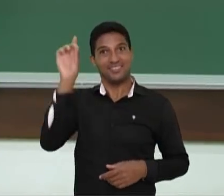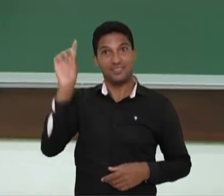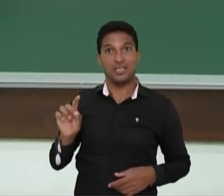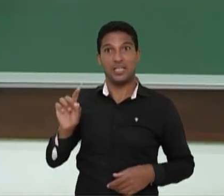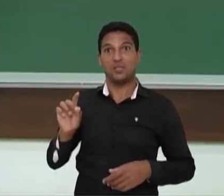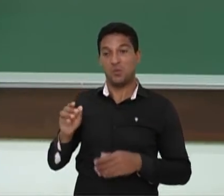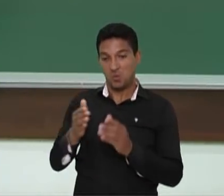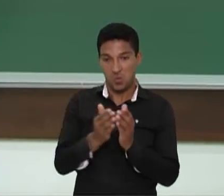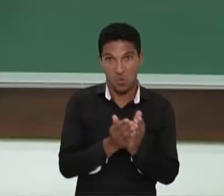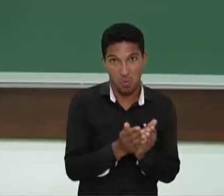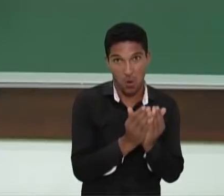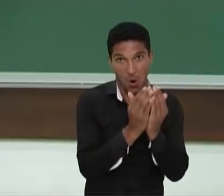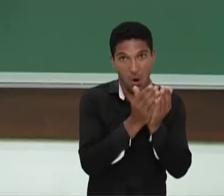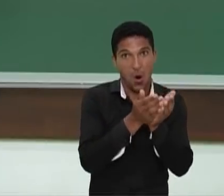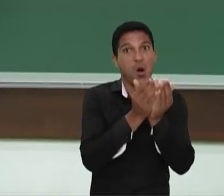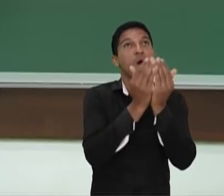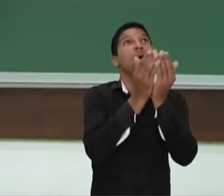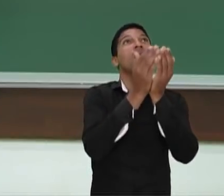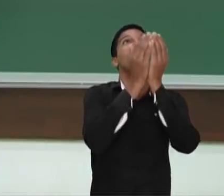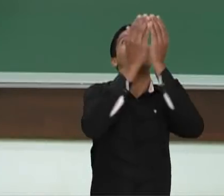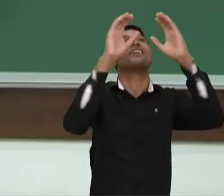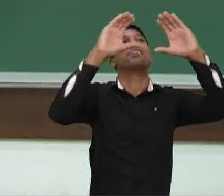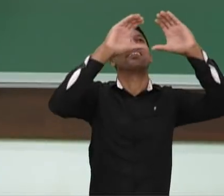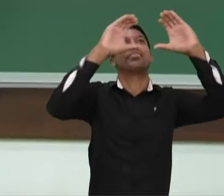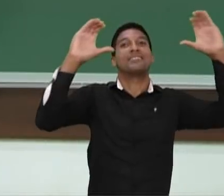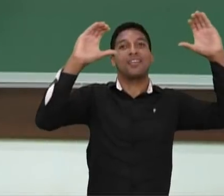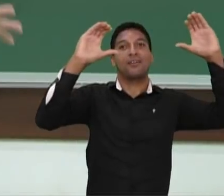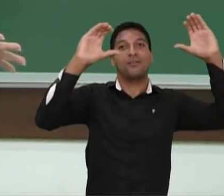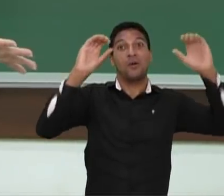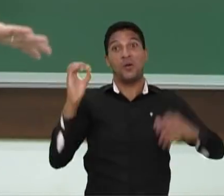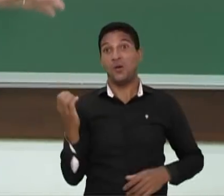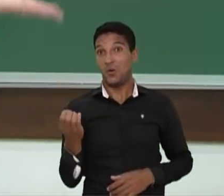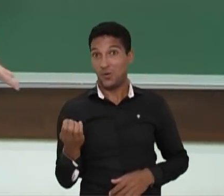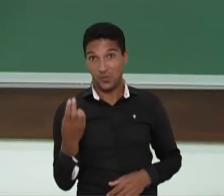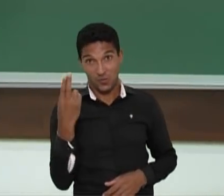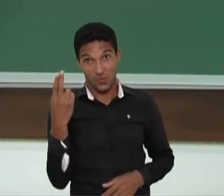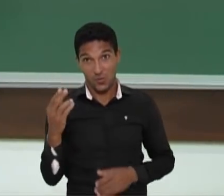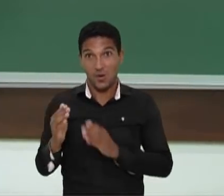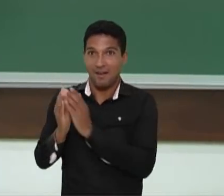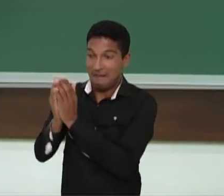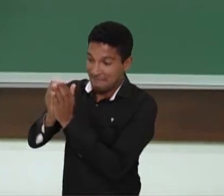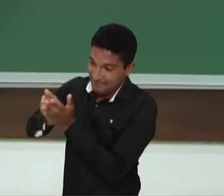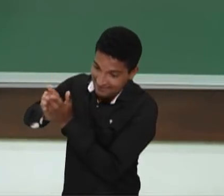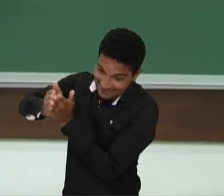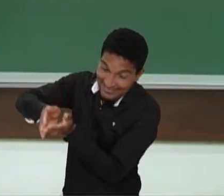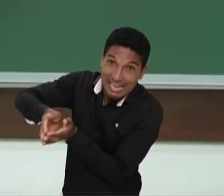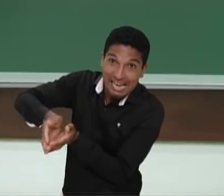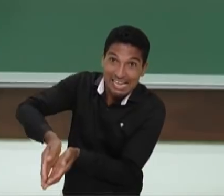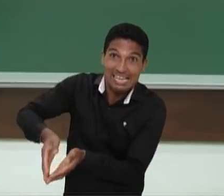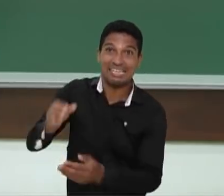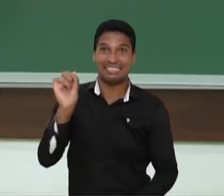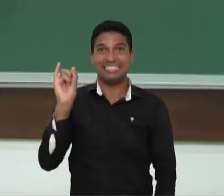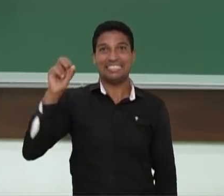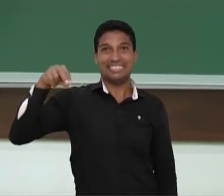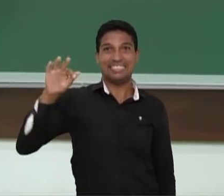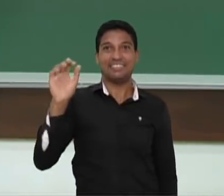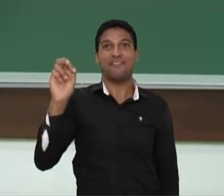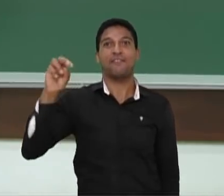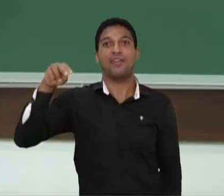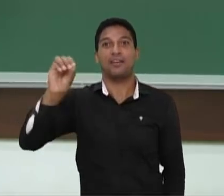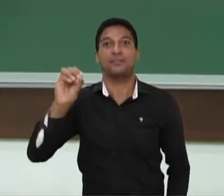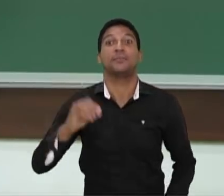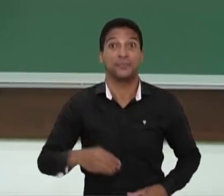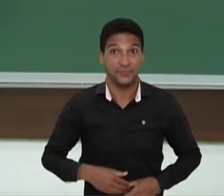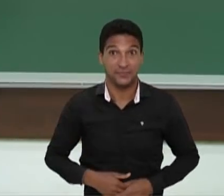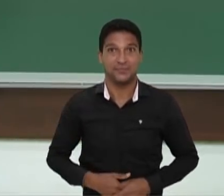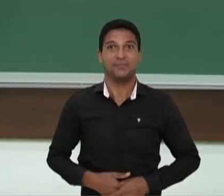né, a barca que leva ao paraíso, ou a barca que leva, né, ao infernal, né, ao inferno. Então, conforme